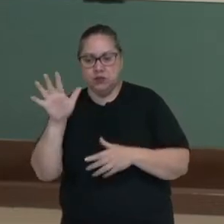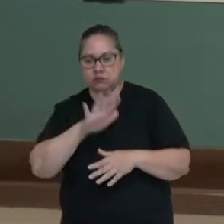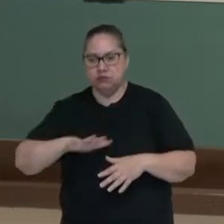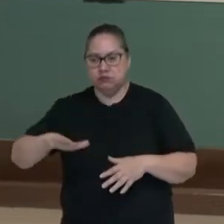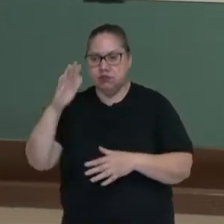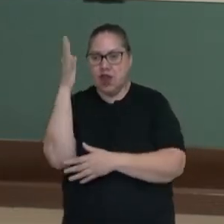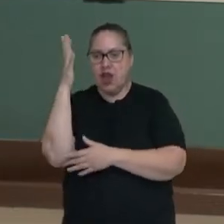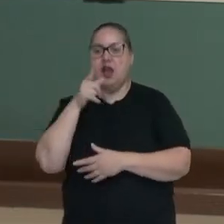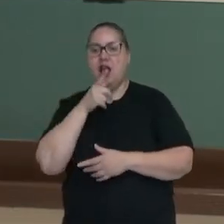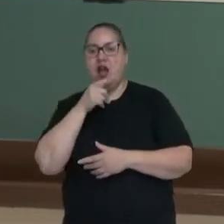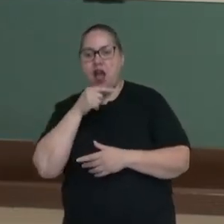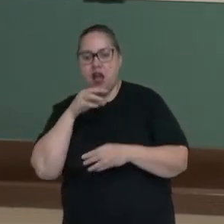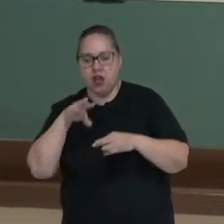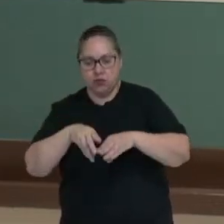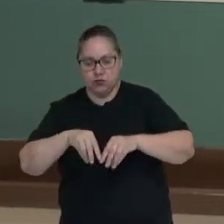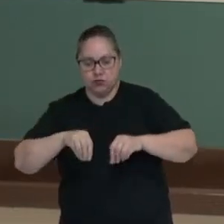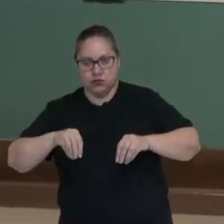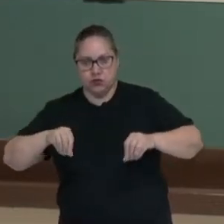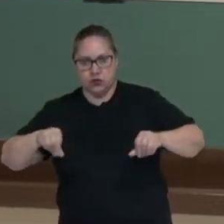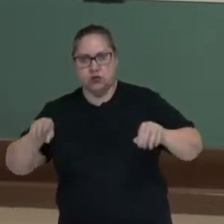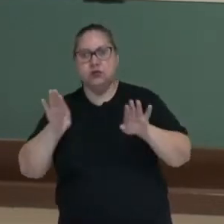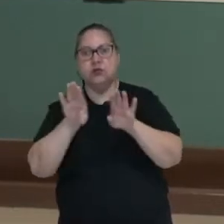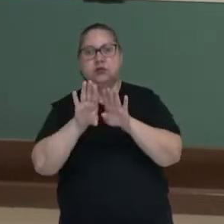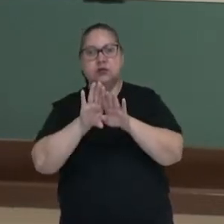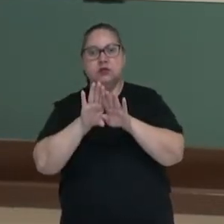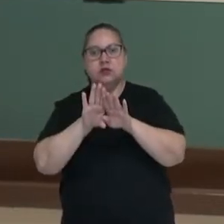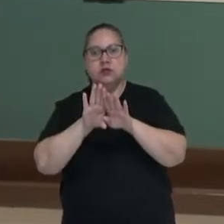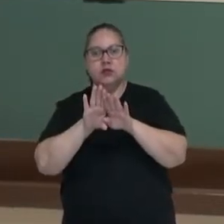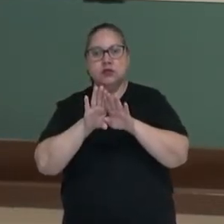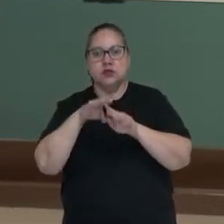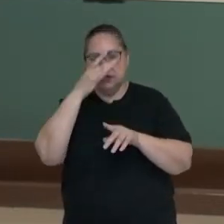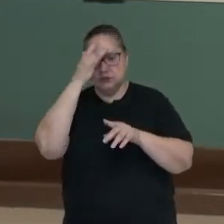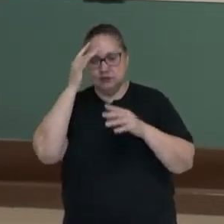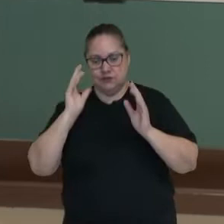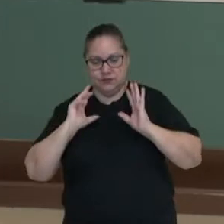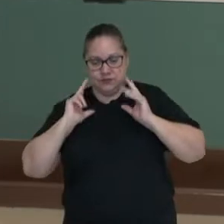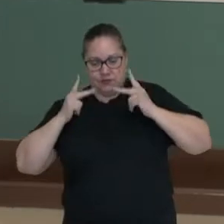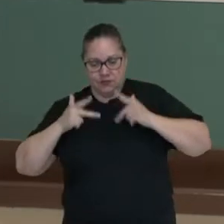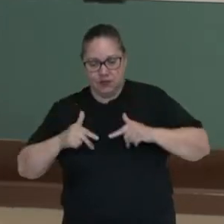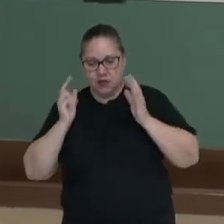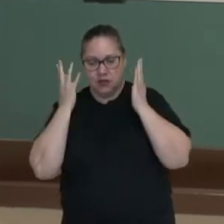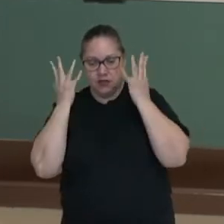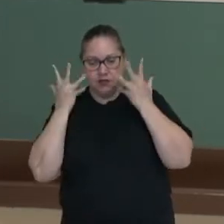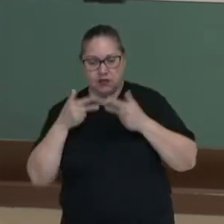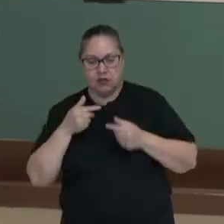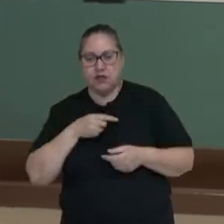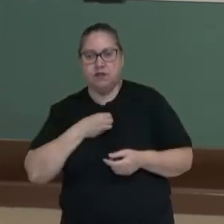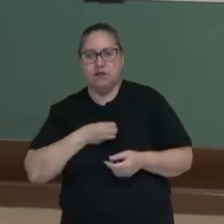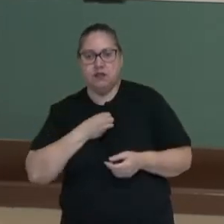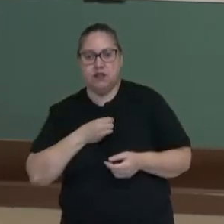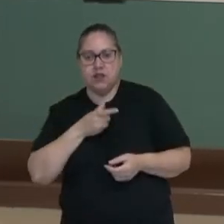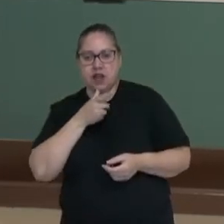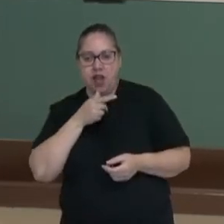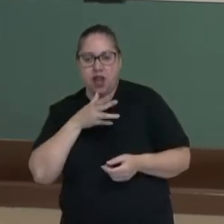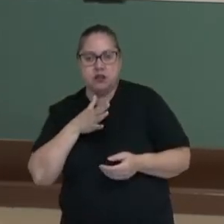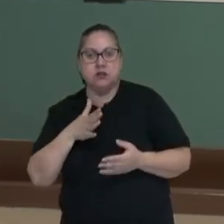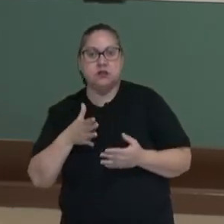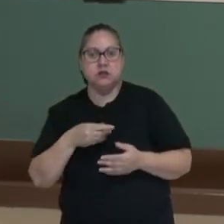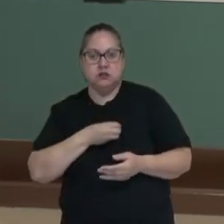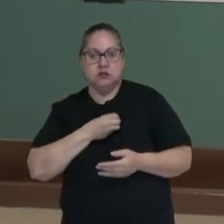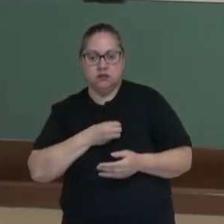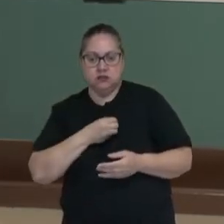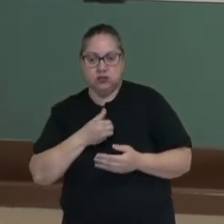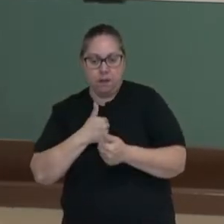a água, o solo e também os seres que estão vivendo ali, os seres que vivem na água e também os seres que vivem